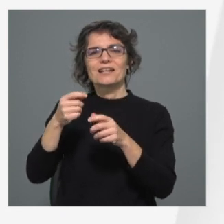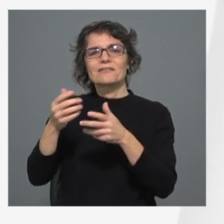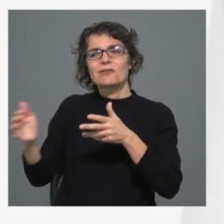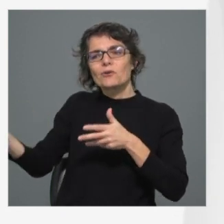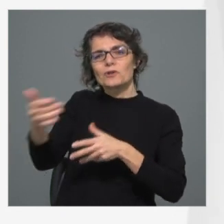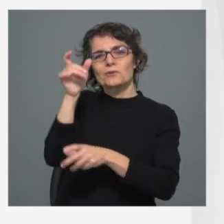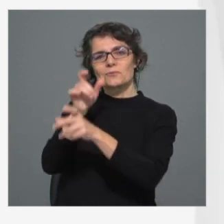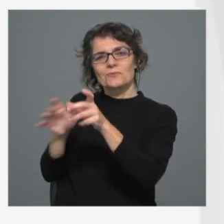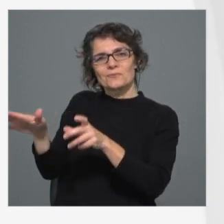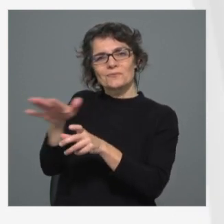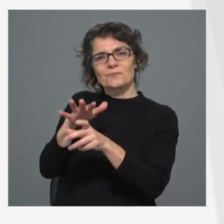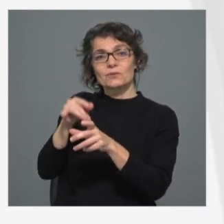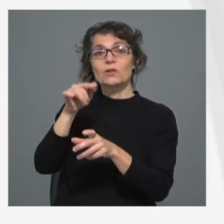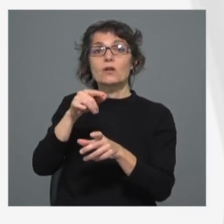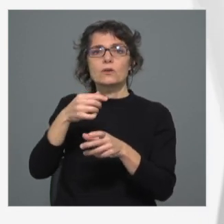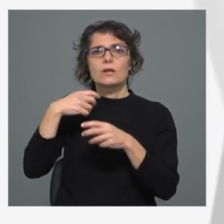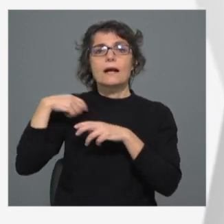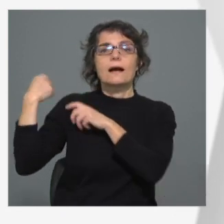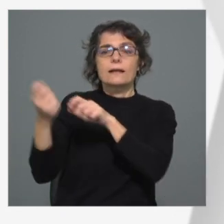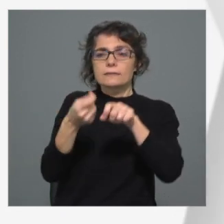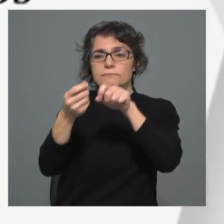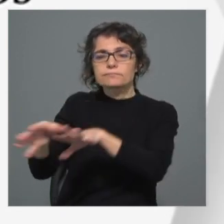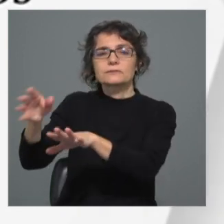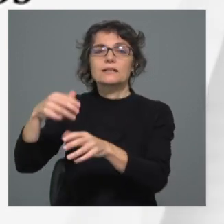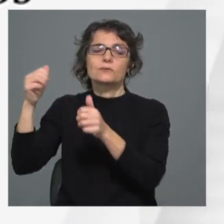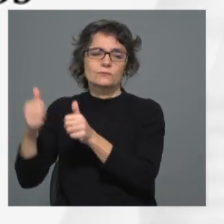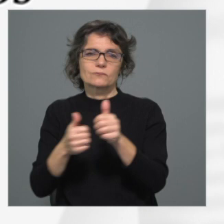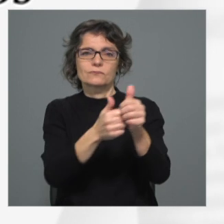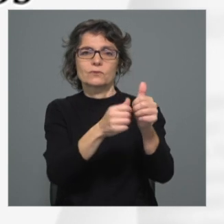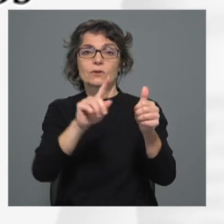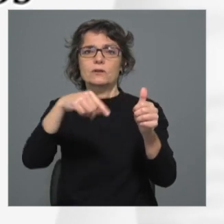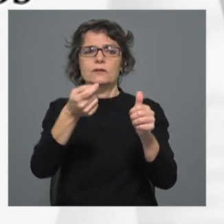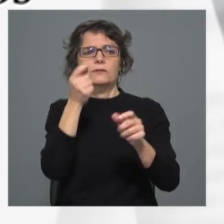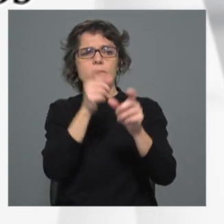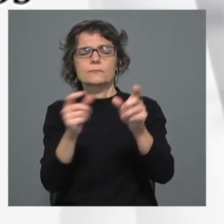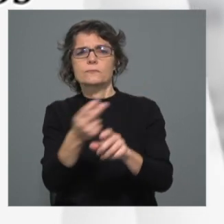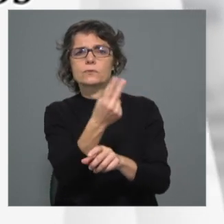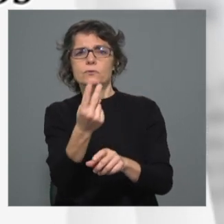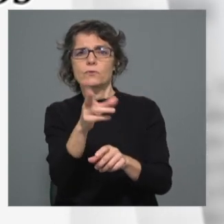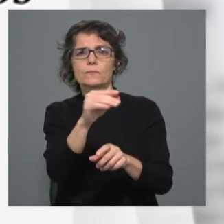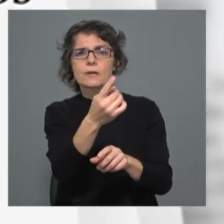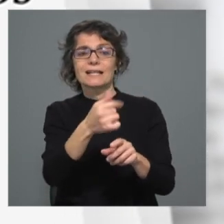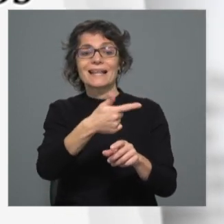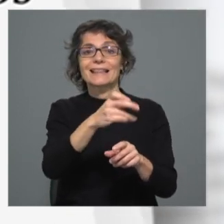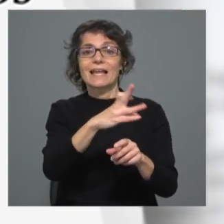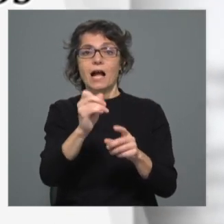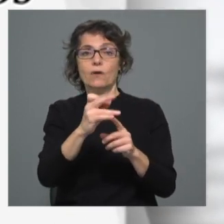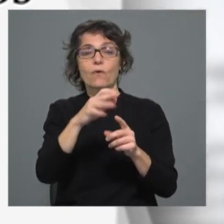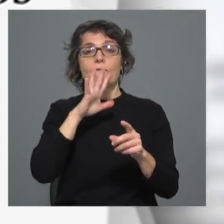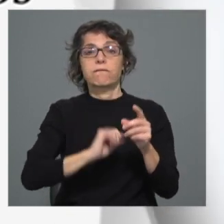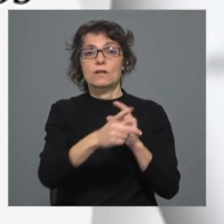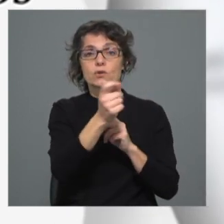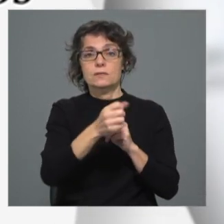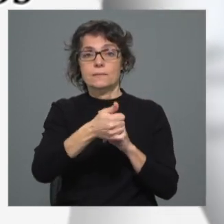deixaram logo as redes e seguiram-no. Um pouco mais adiante, viu outros 2 irmãos, Tiago, filho de Zebedeu, e seu